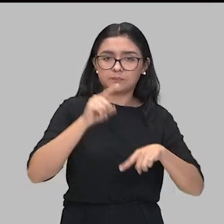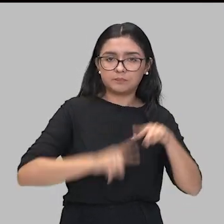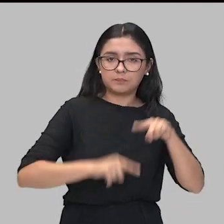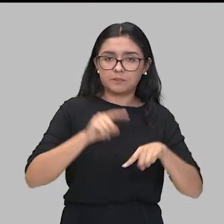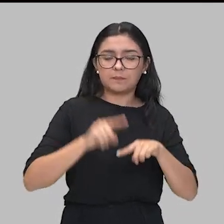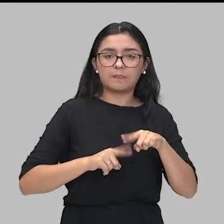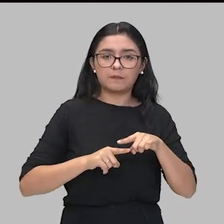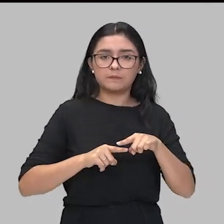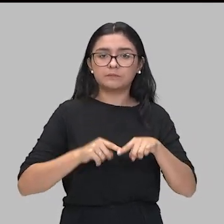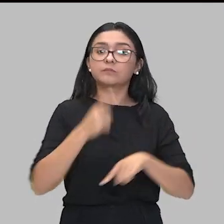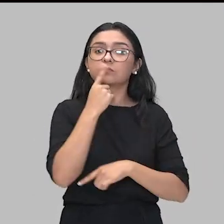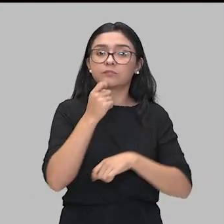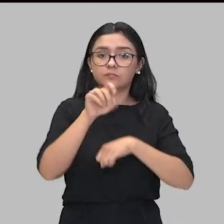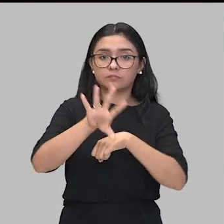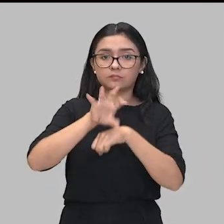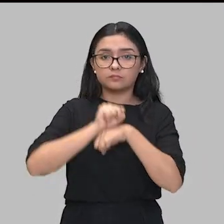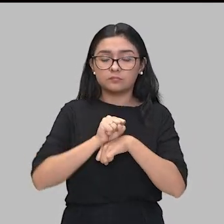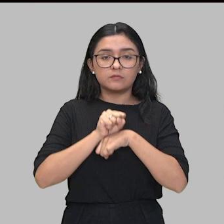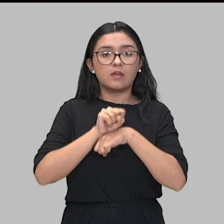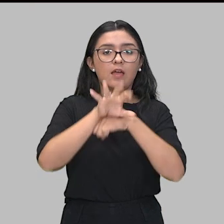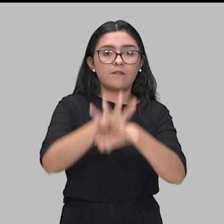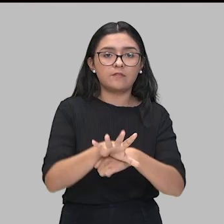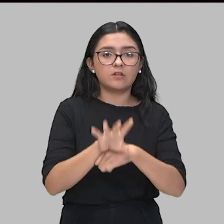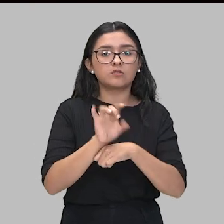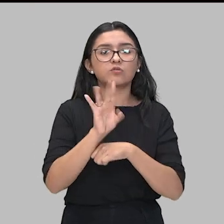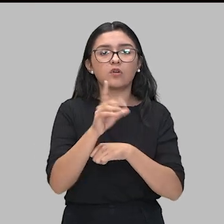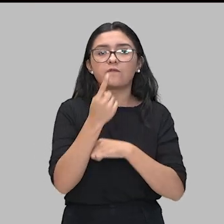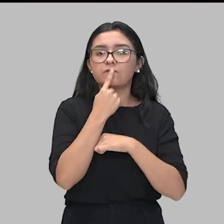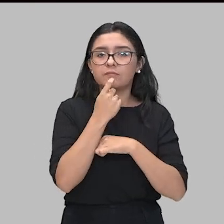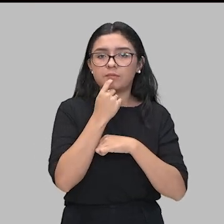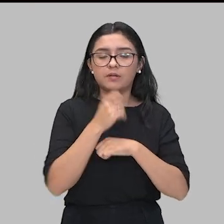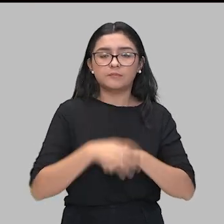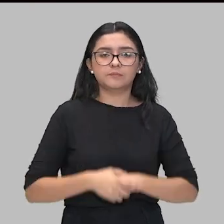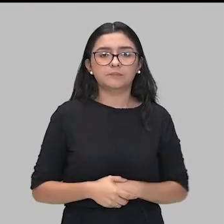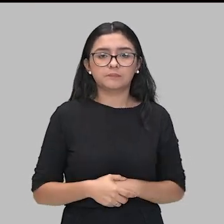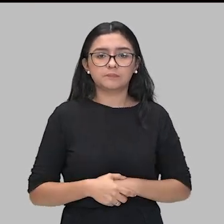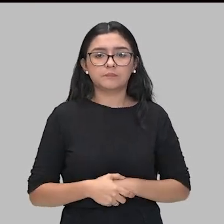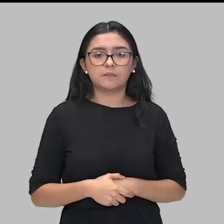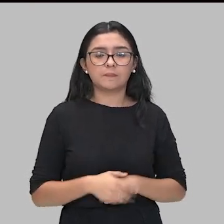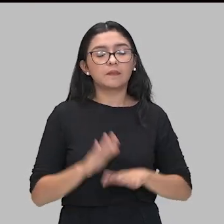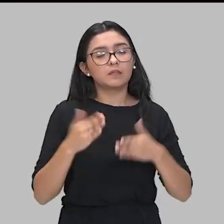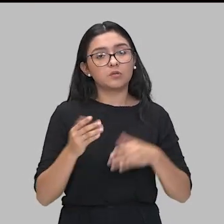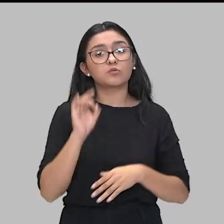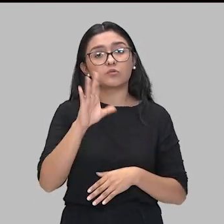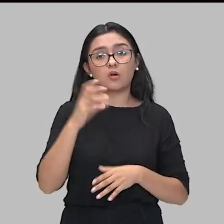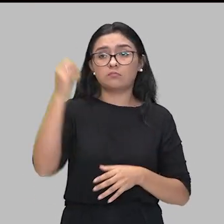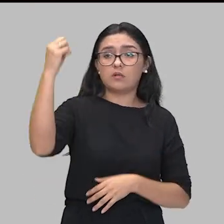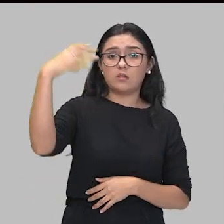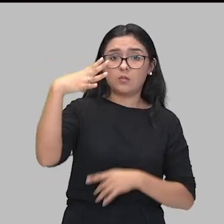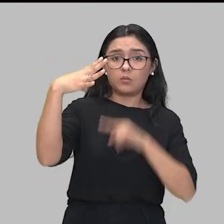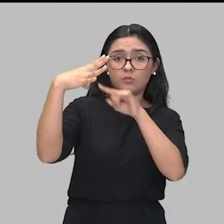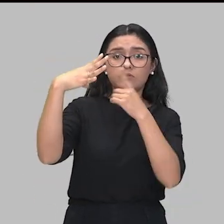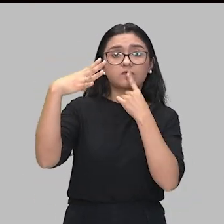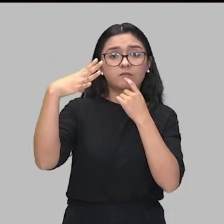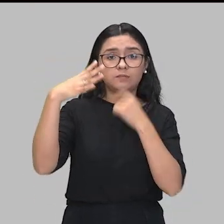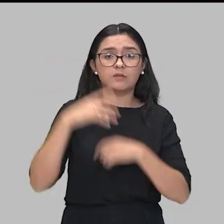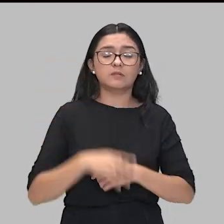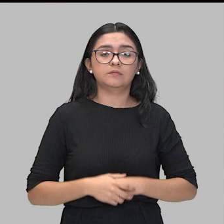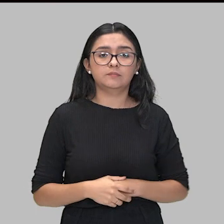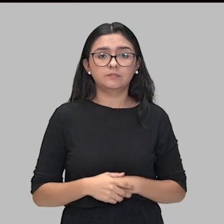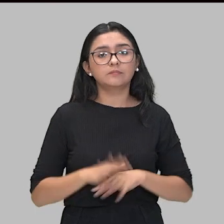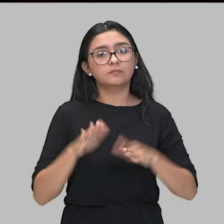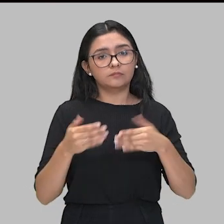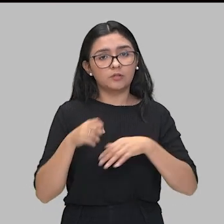absorve todas as cores e reflete apenas o vermelho. Como só está chegando luz vermelha nele, ele está refletindo luz